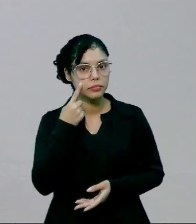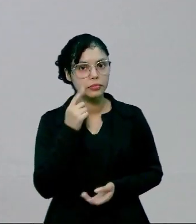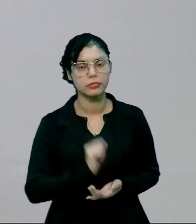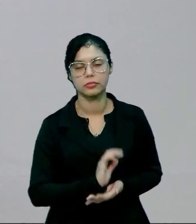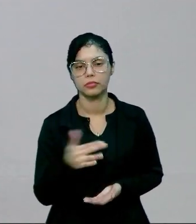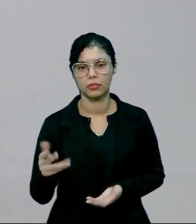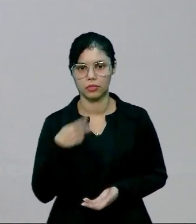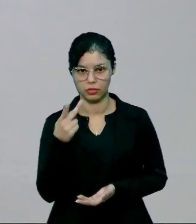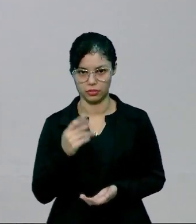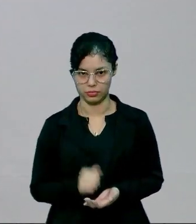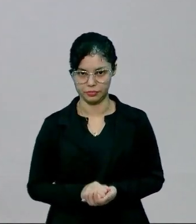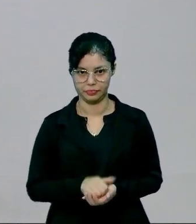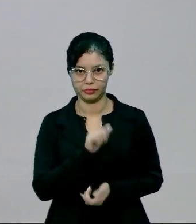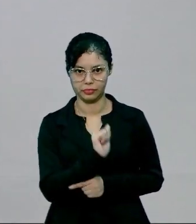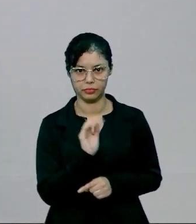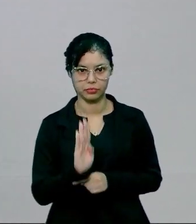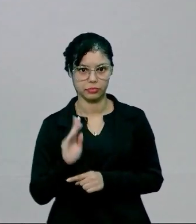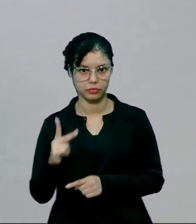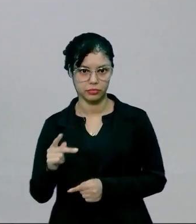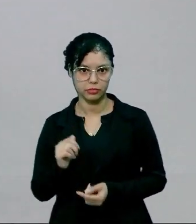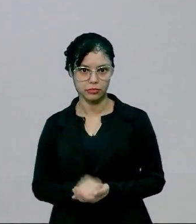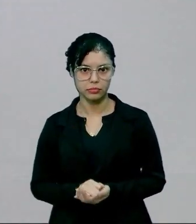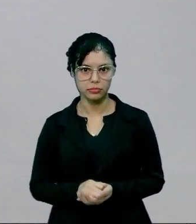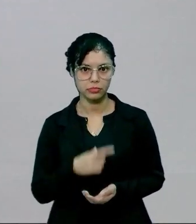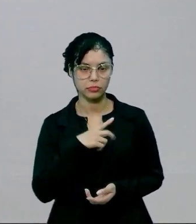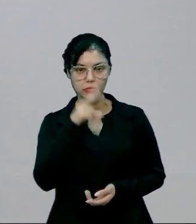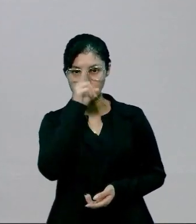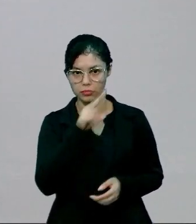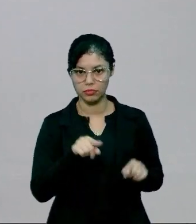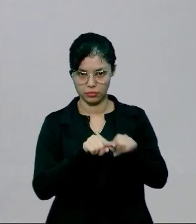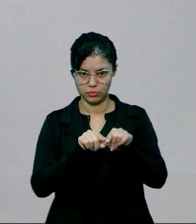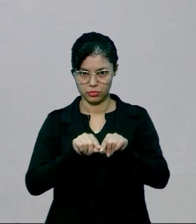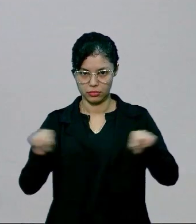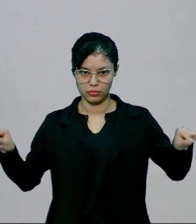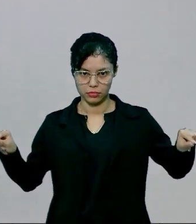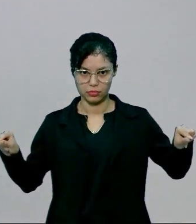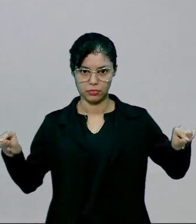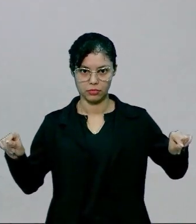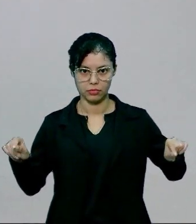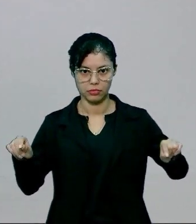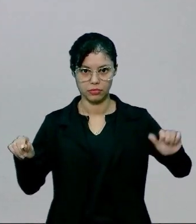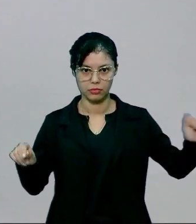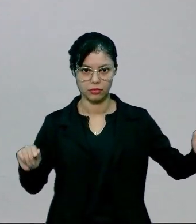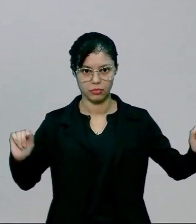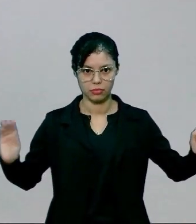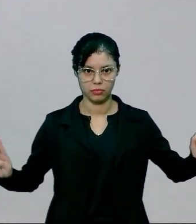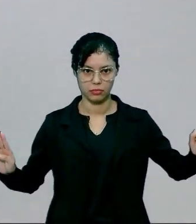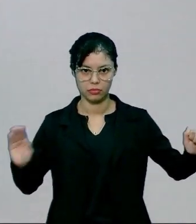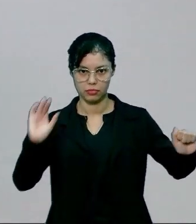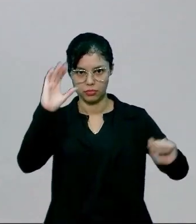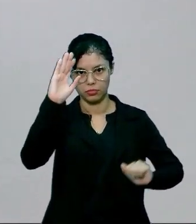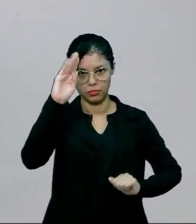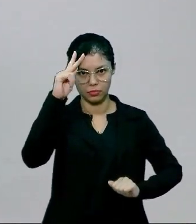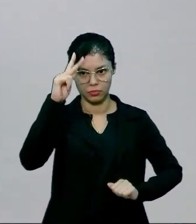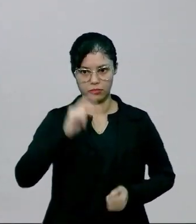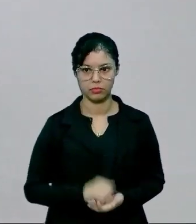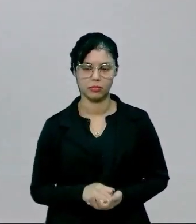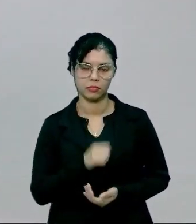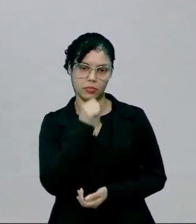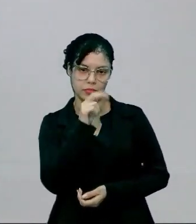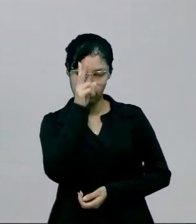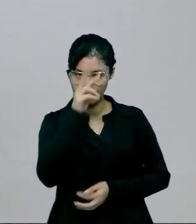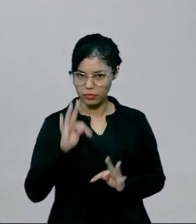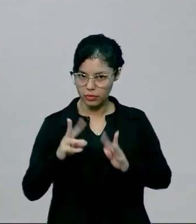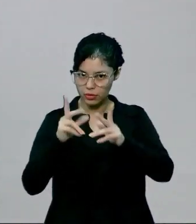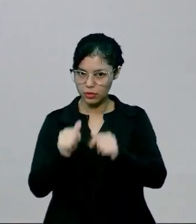ele fala o A, B e P, nós temos que lembrar da medida lá do barco, tá? O A, o B e o P. Nós temos que